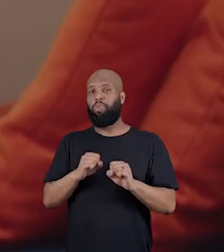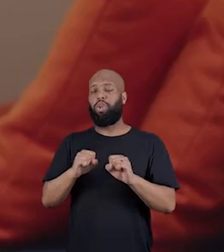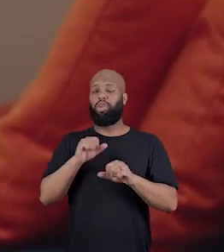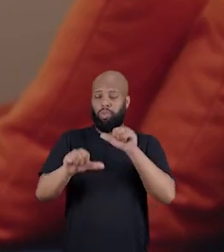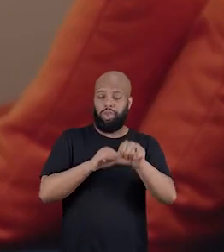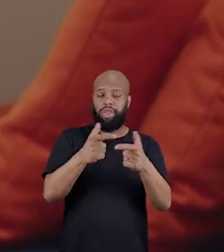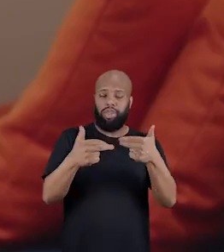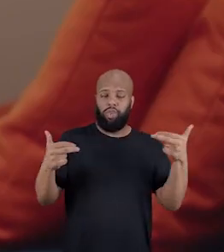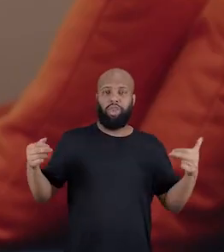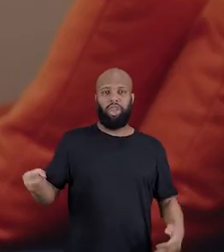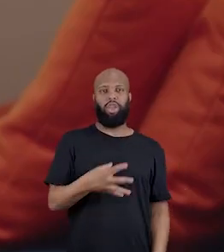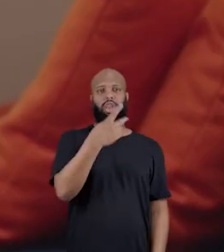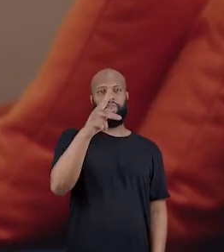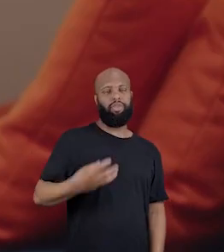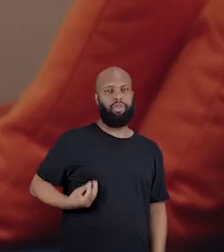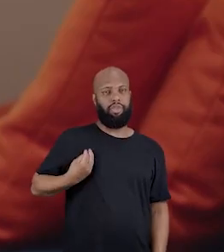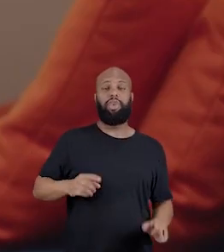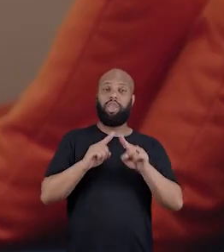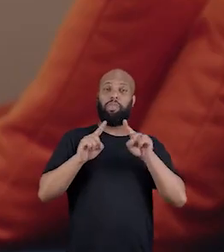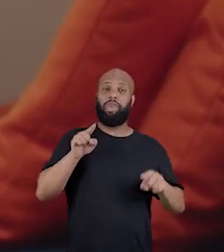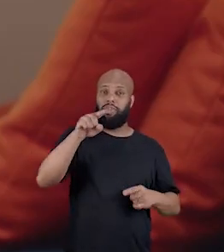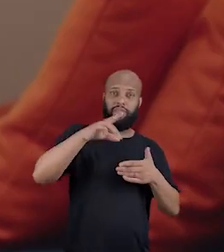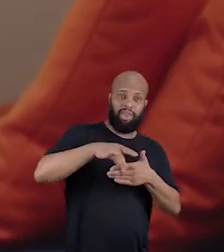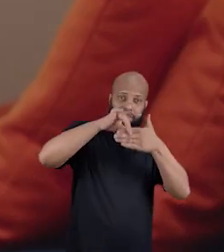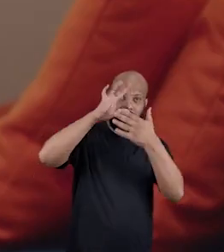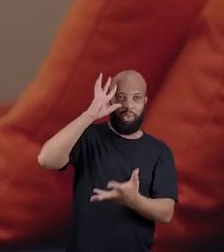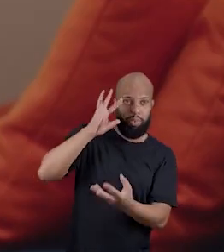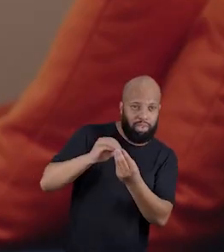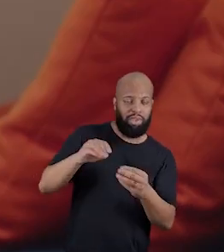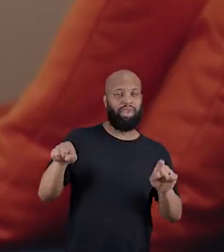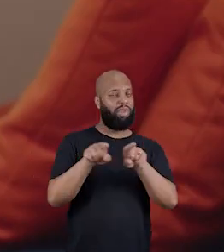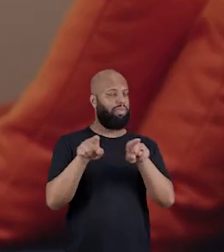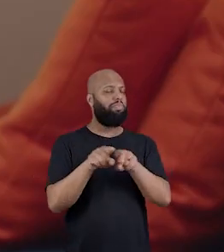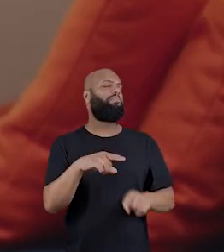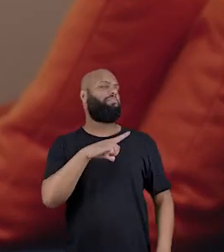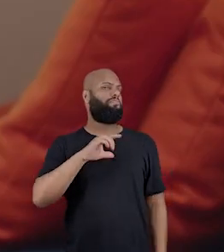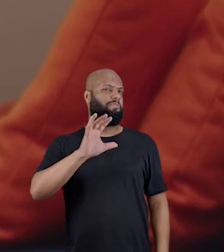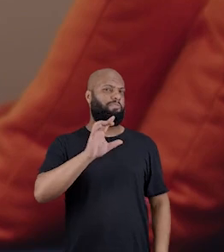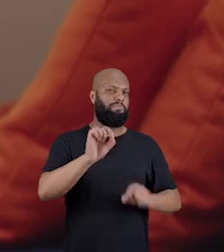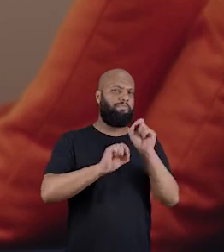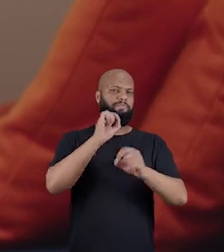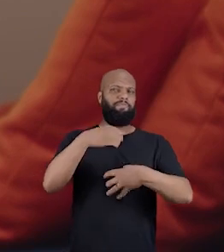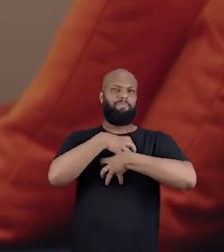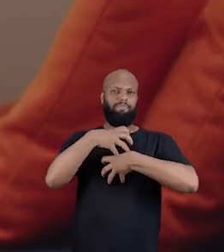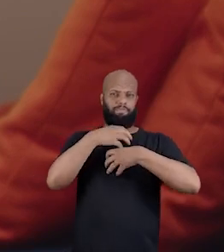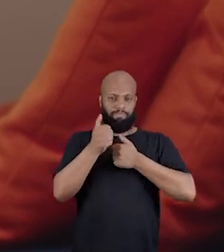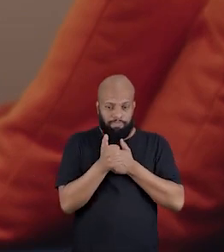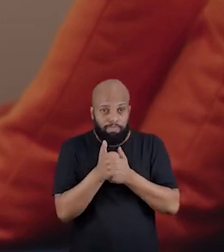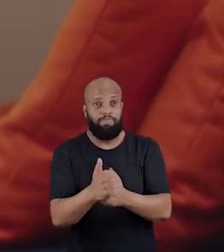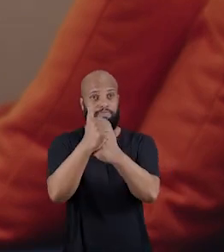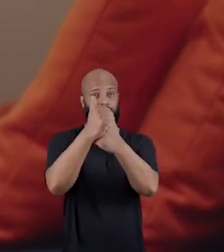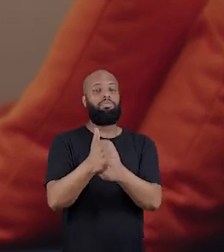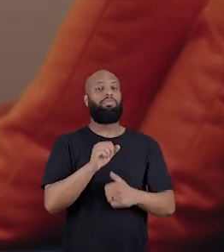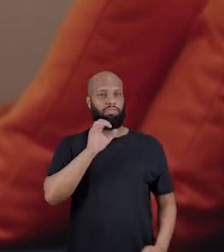ser mudanças e novas coisas na sua vida, mas você, como líder, entender e ter essa mandala